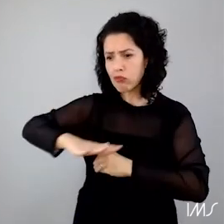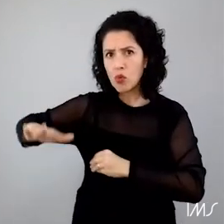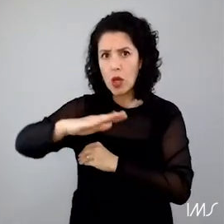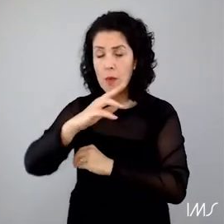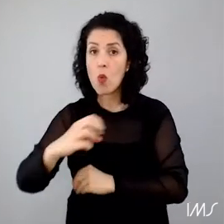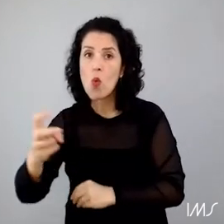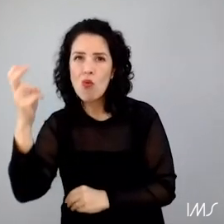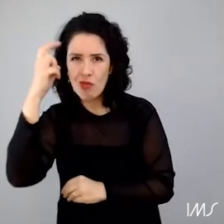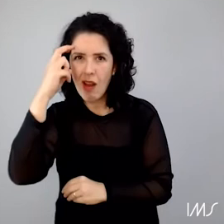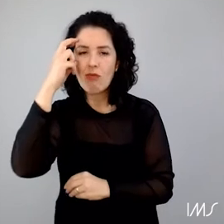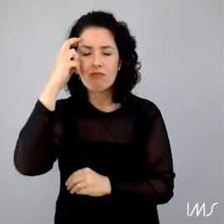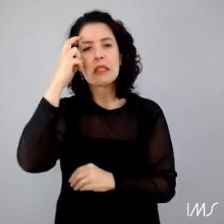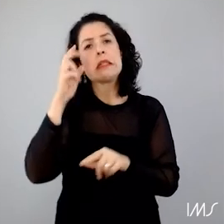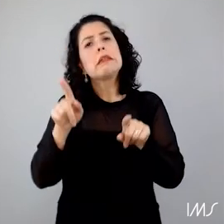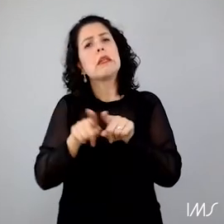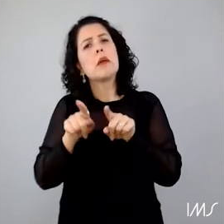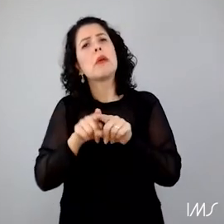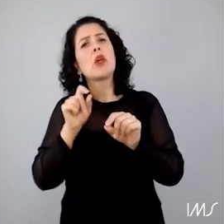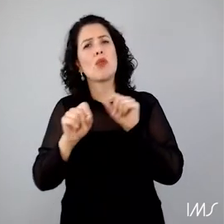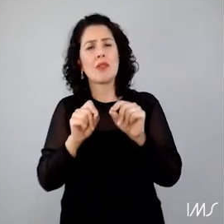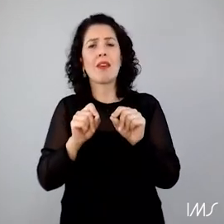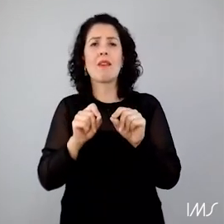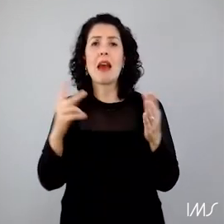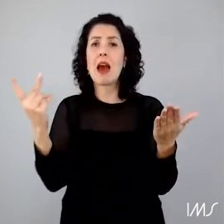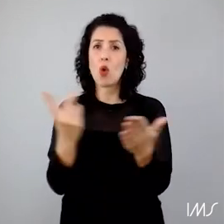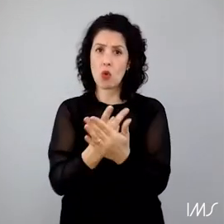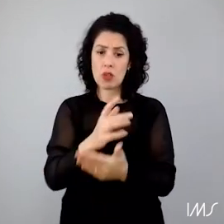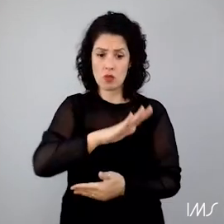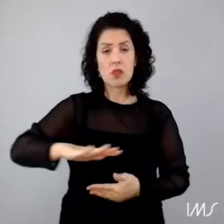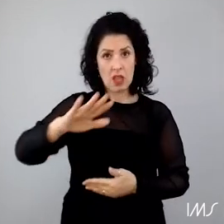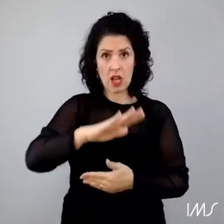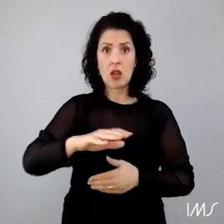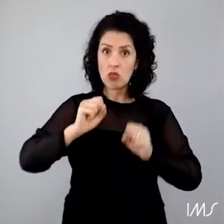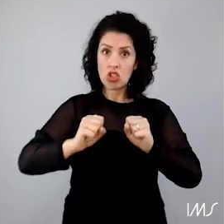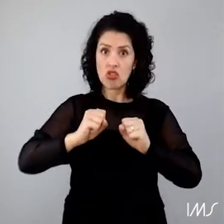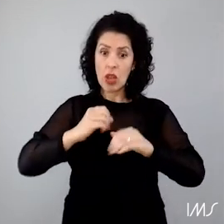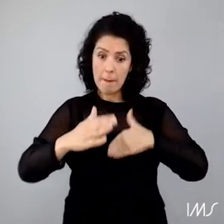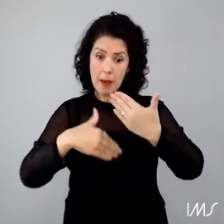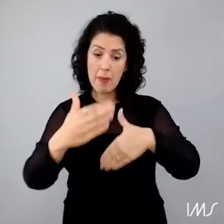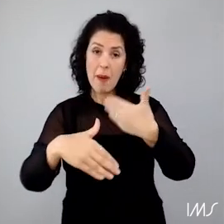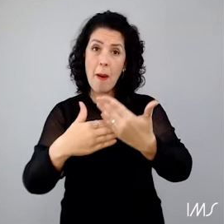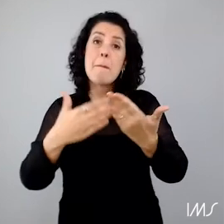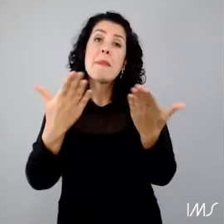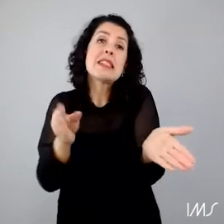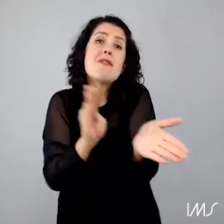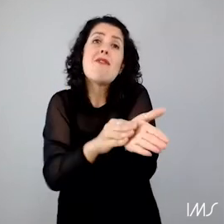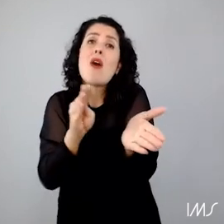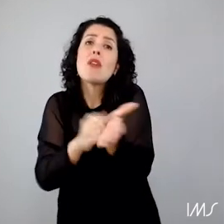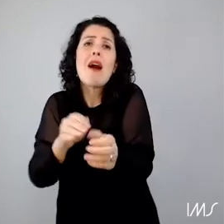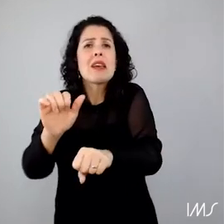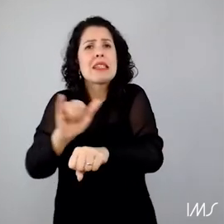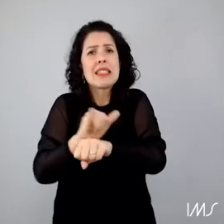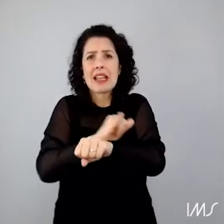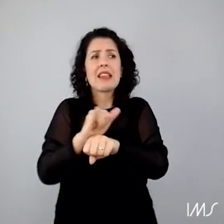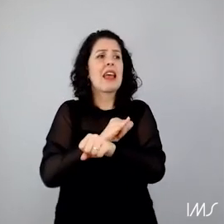cultural, ele é dado exatamente num cenário muito promissor e, ao mesmo tempo, muito desestruturado. Eu acho que